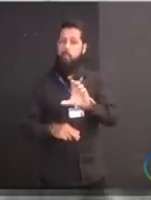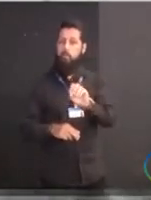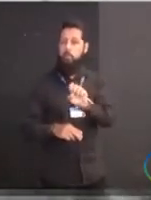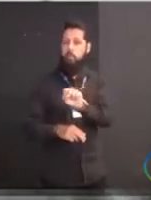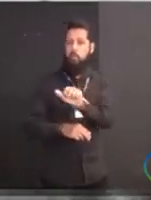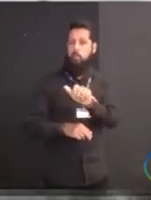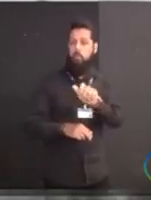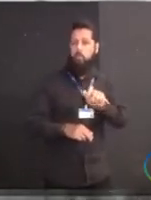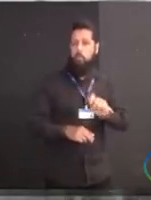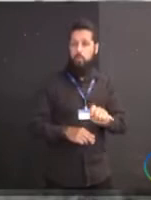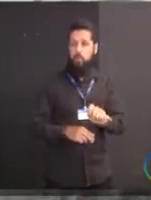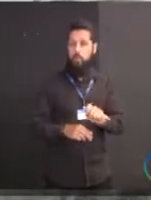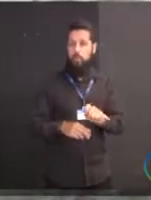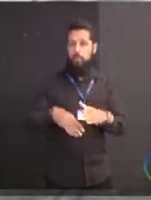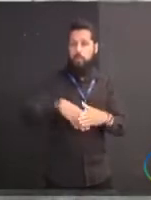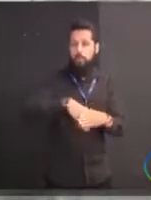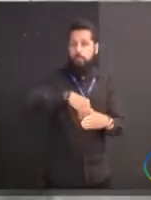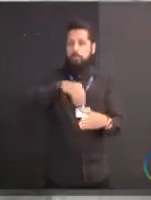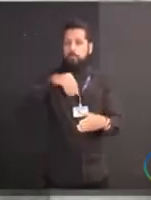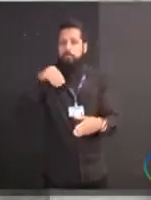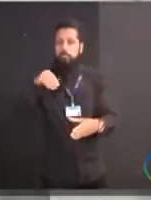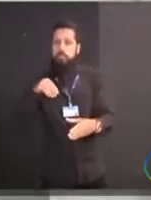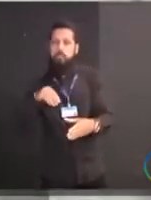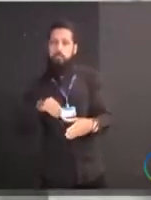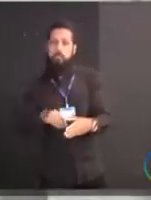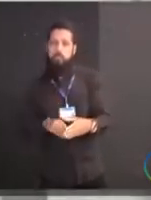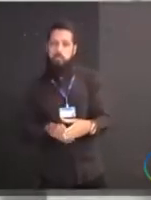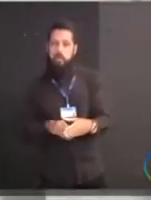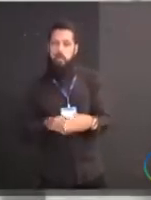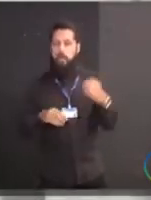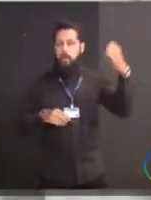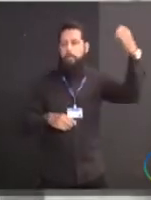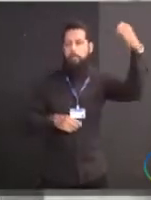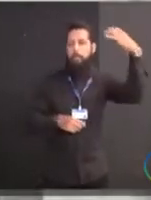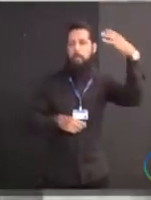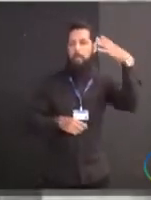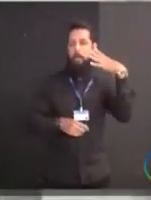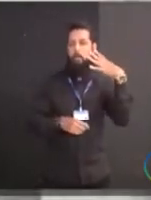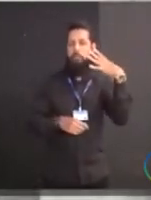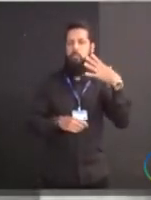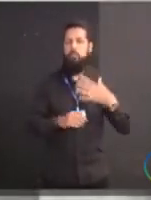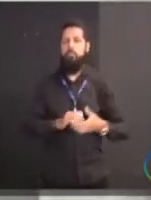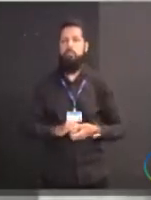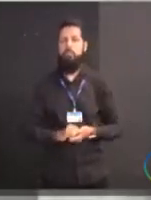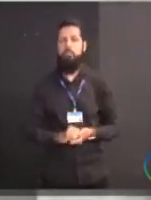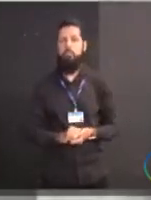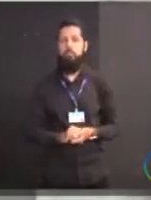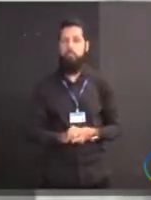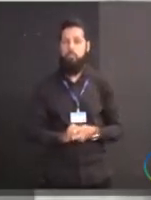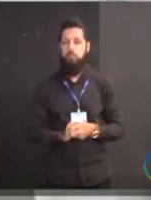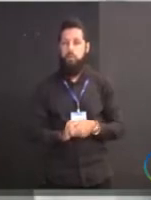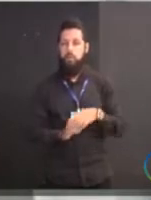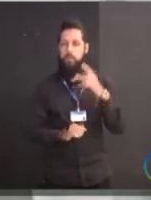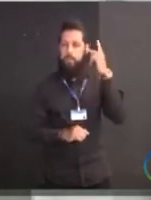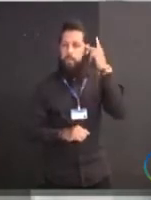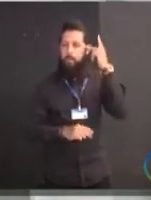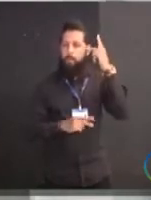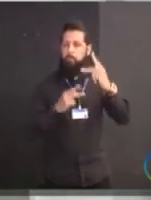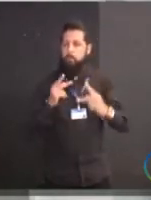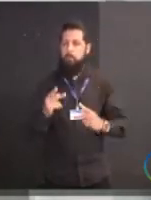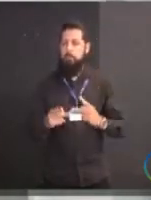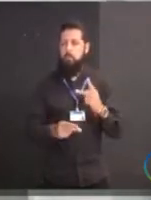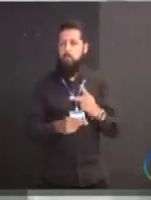que se espraia à frente dessa luz, nos domínios psicológicos de